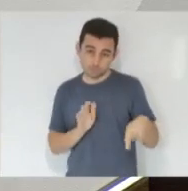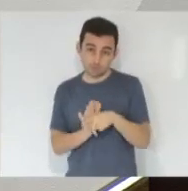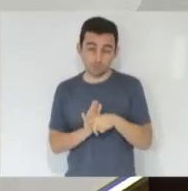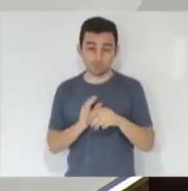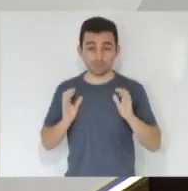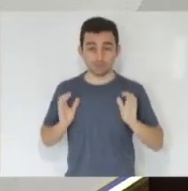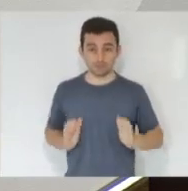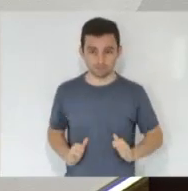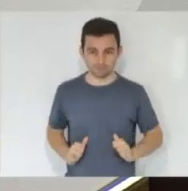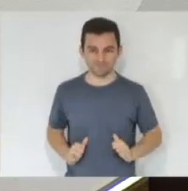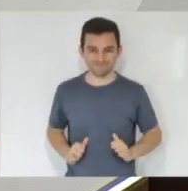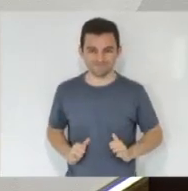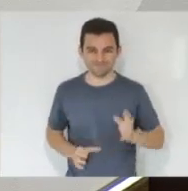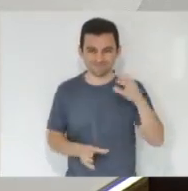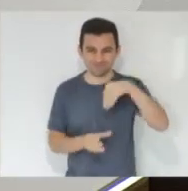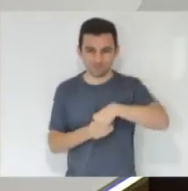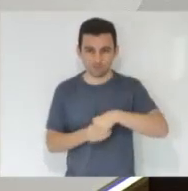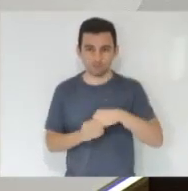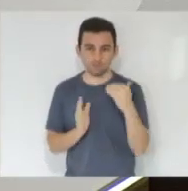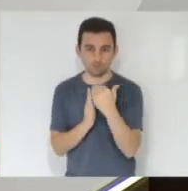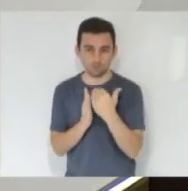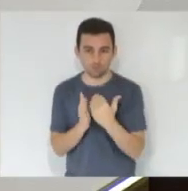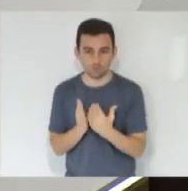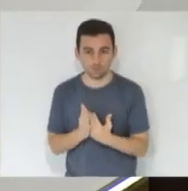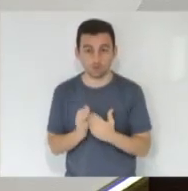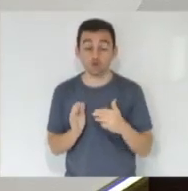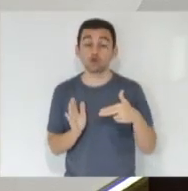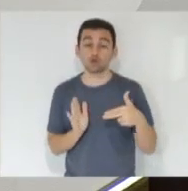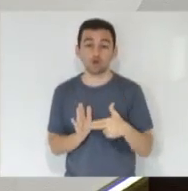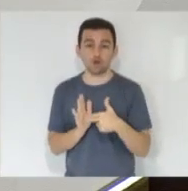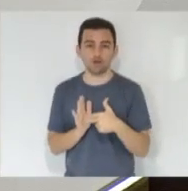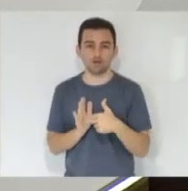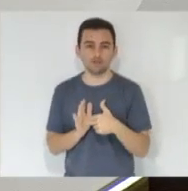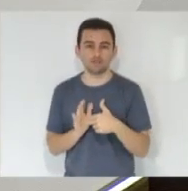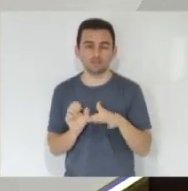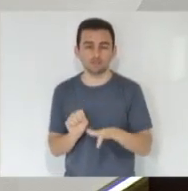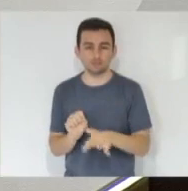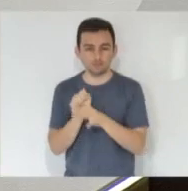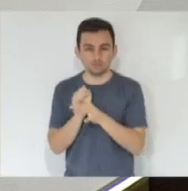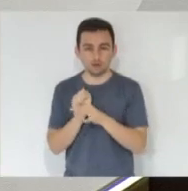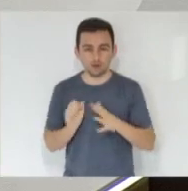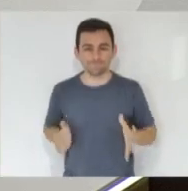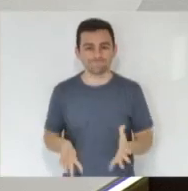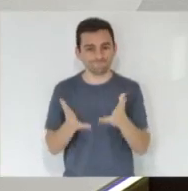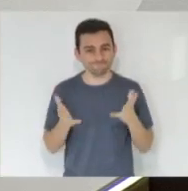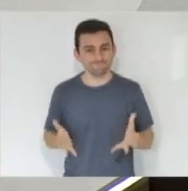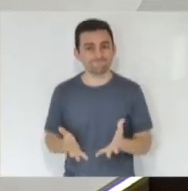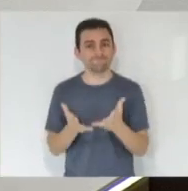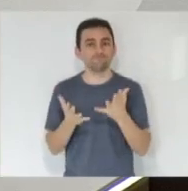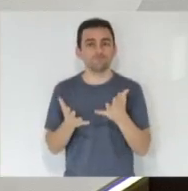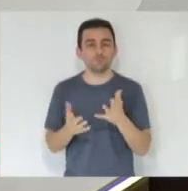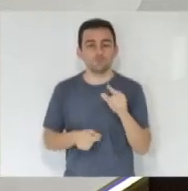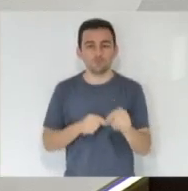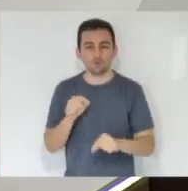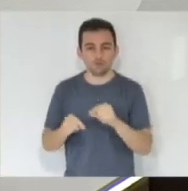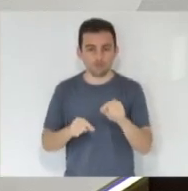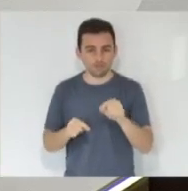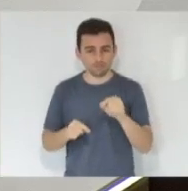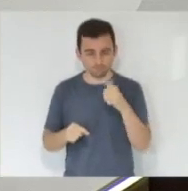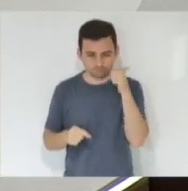cidadãos dentro do programa Nota Segura é um estímulo ao exercício da